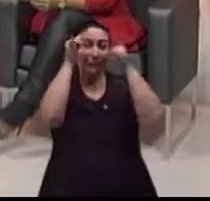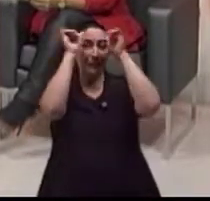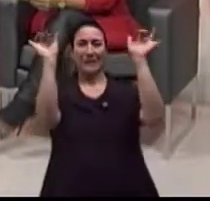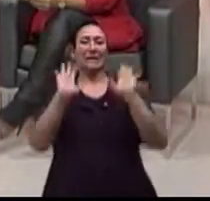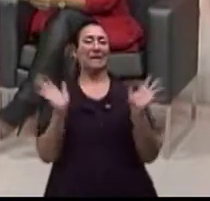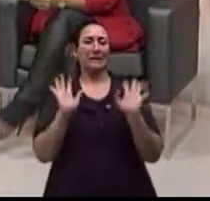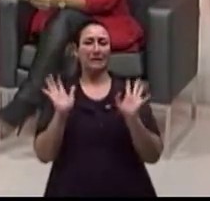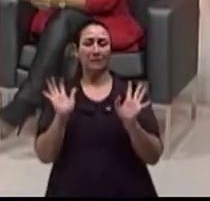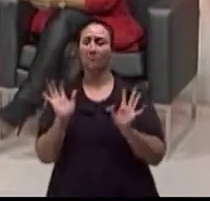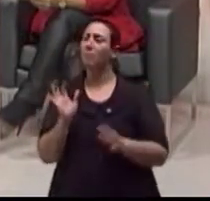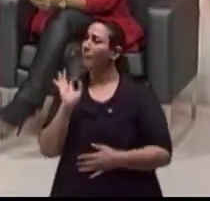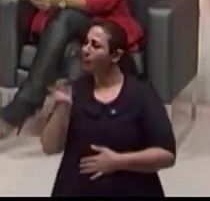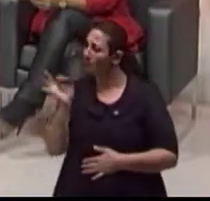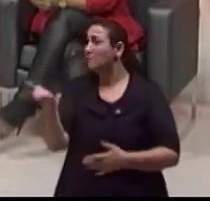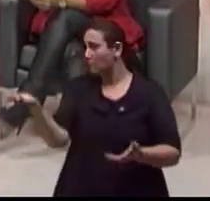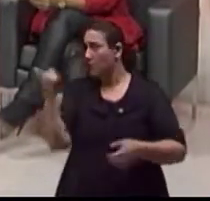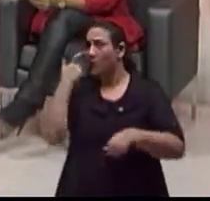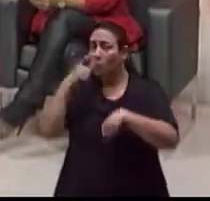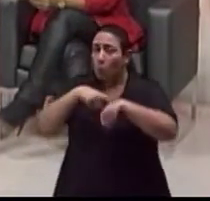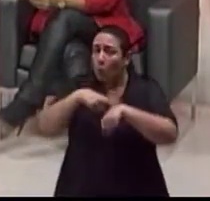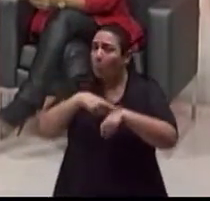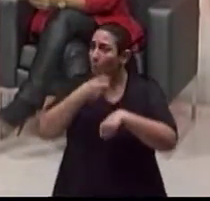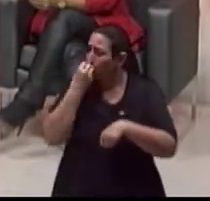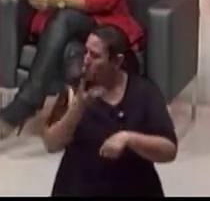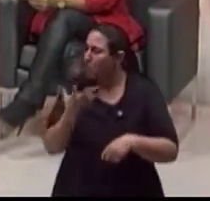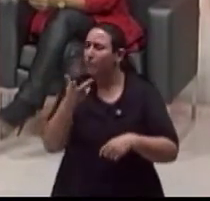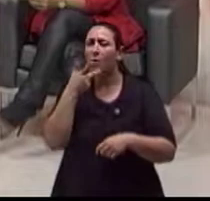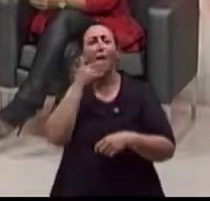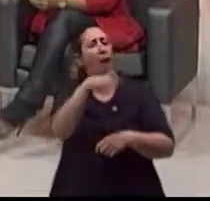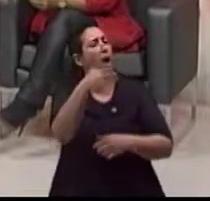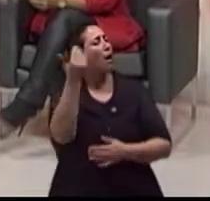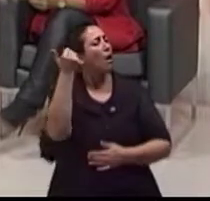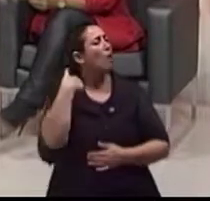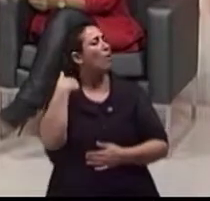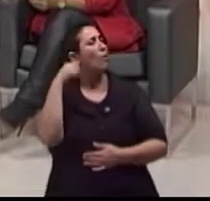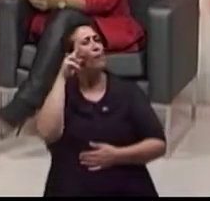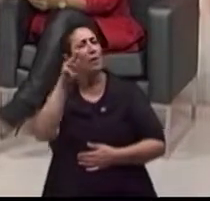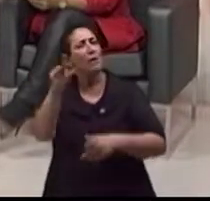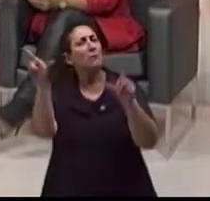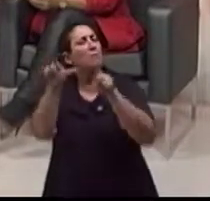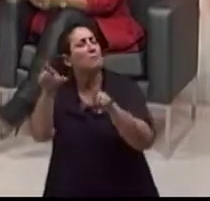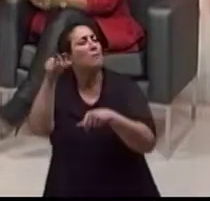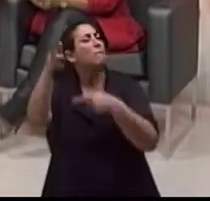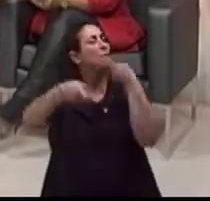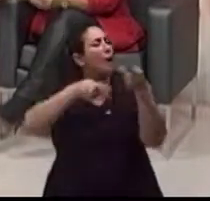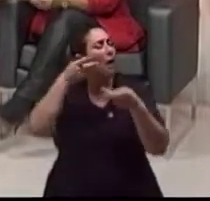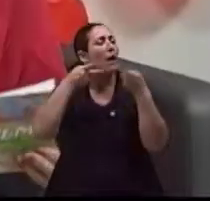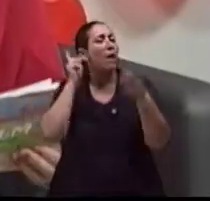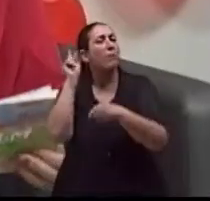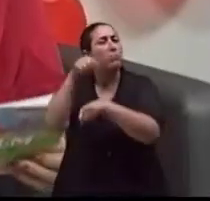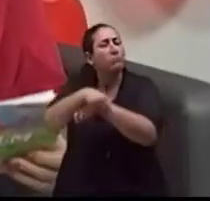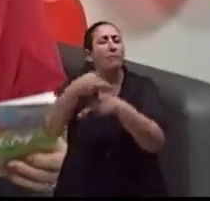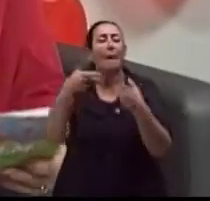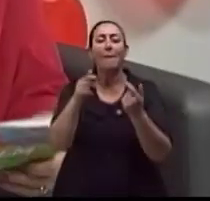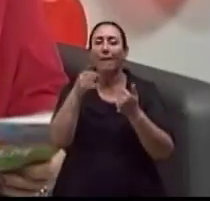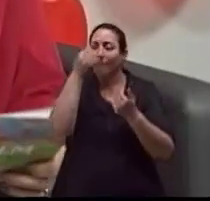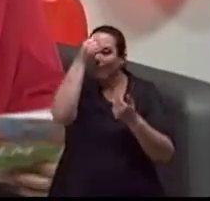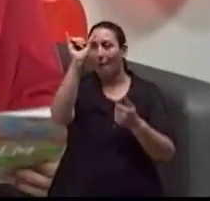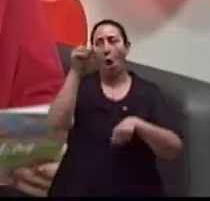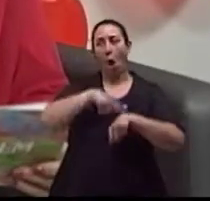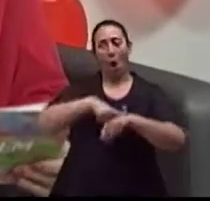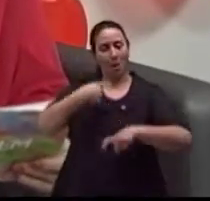começo e escolher uma hora e falar sobre que viu o programa né que viu que a gente conversou aqui doutor mas os tratamentos